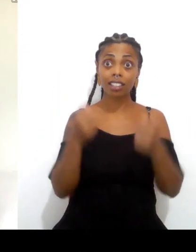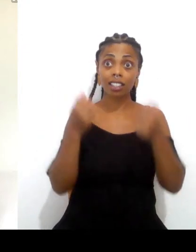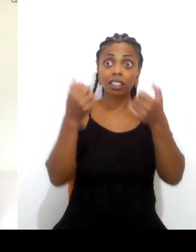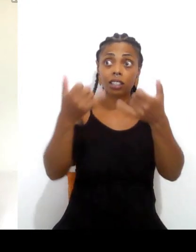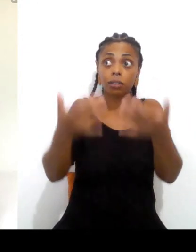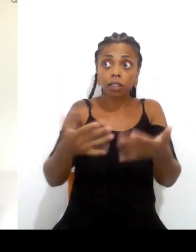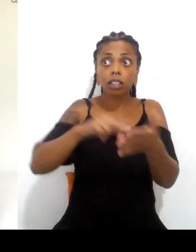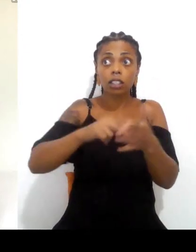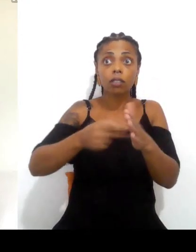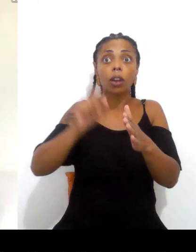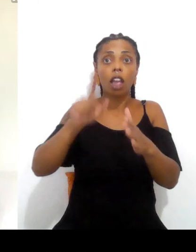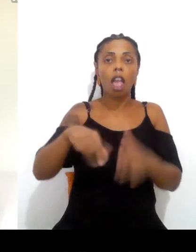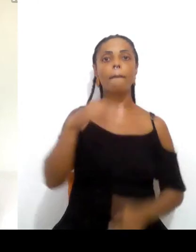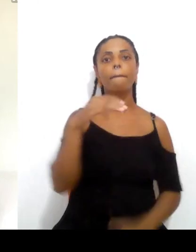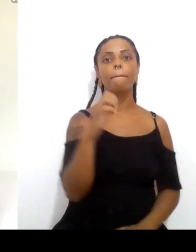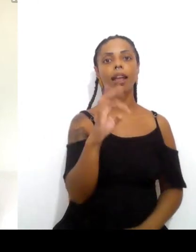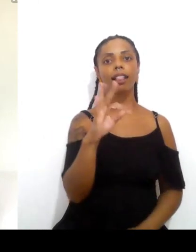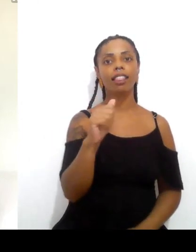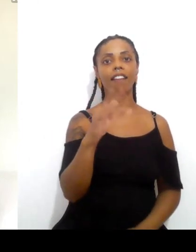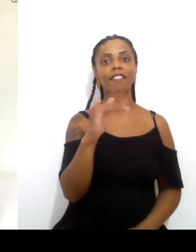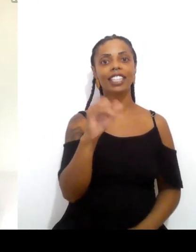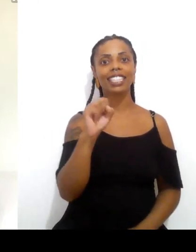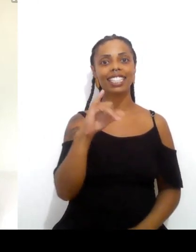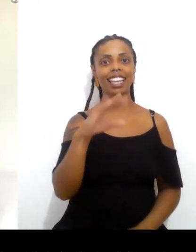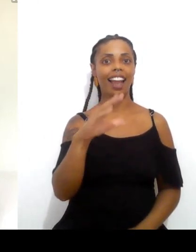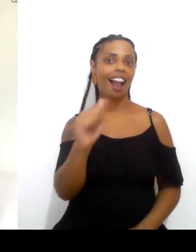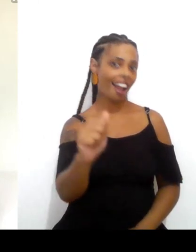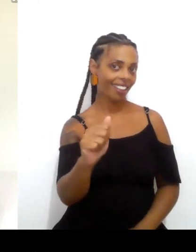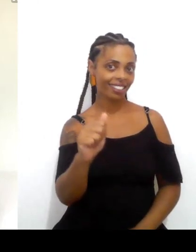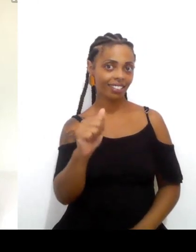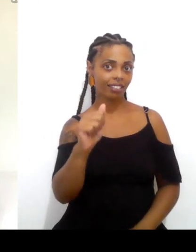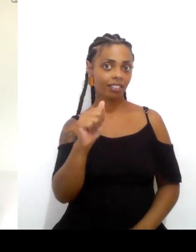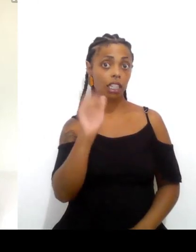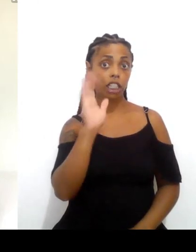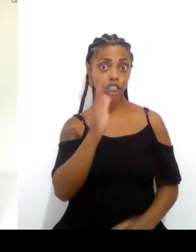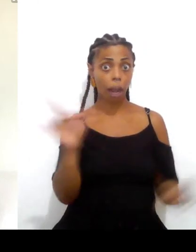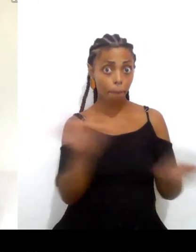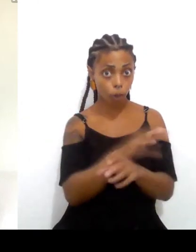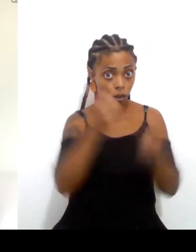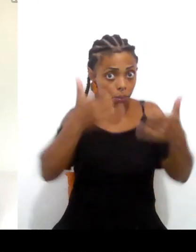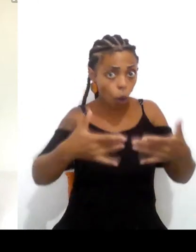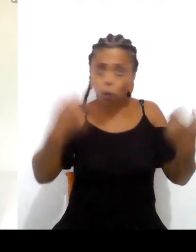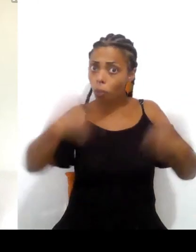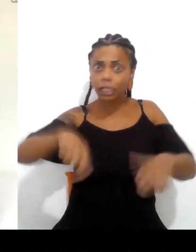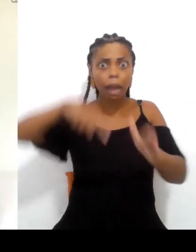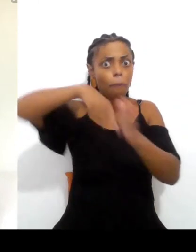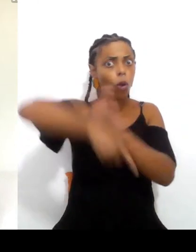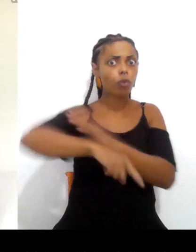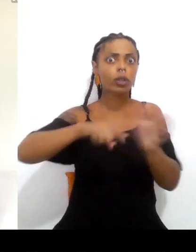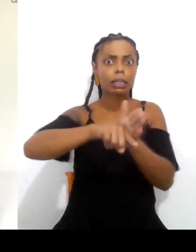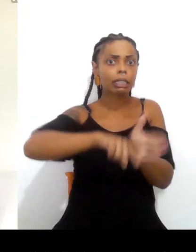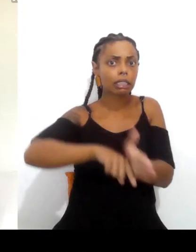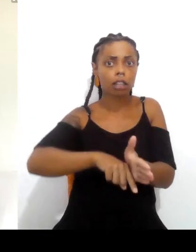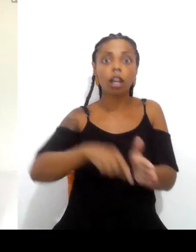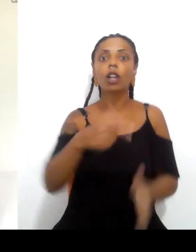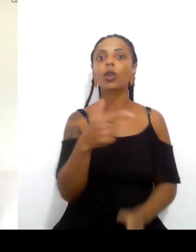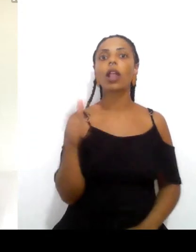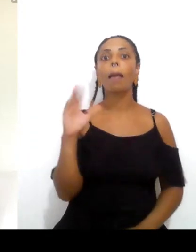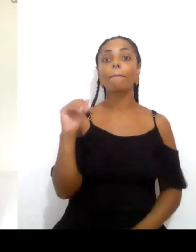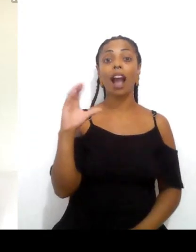campo da metafísica não existe metafísica em veículo existe